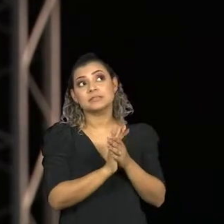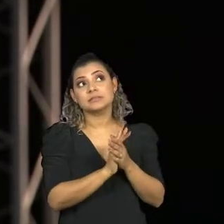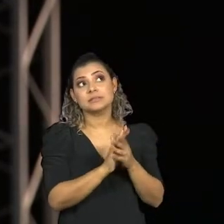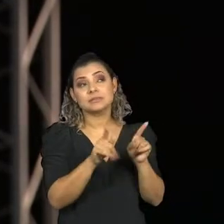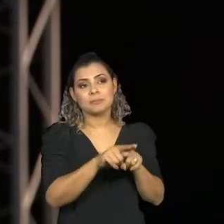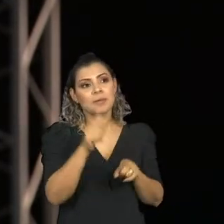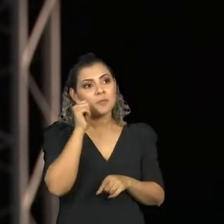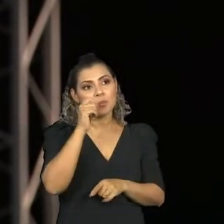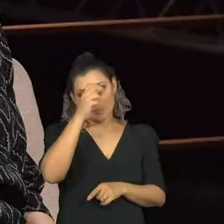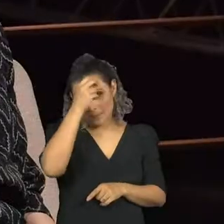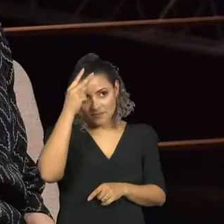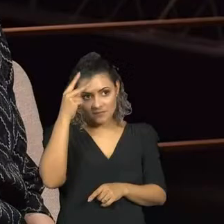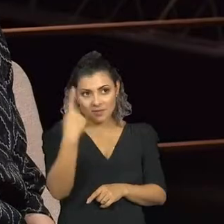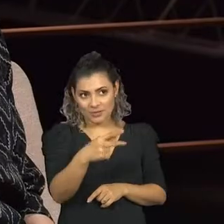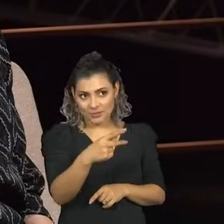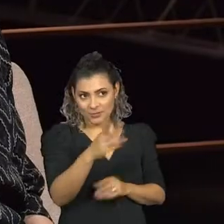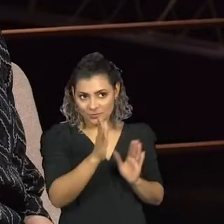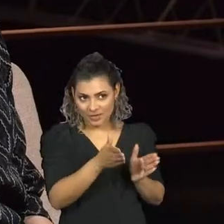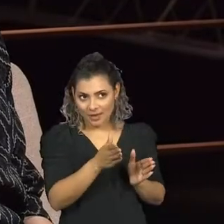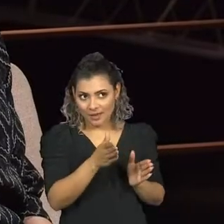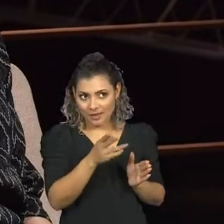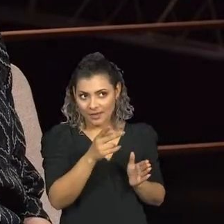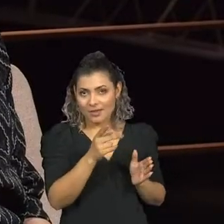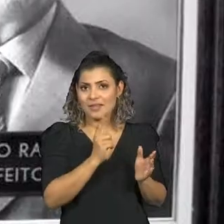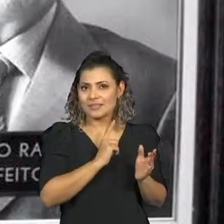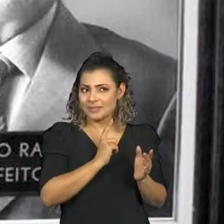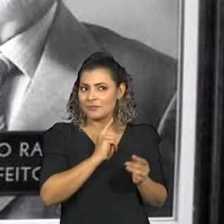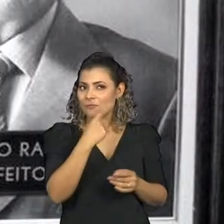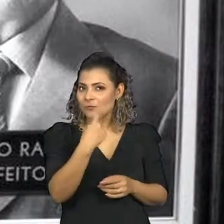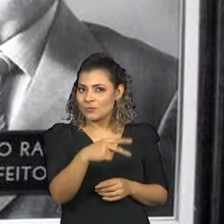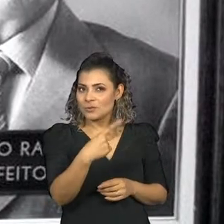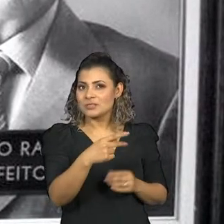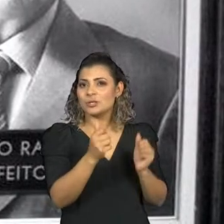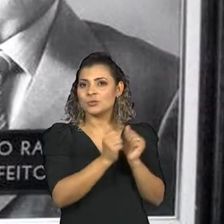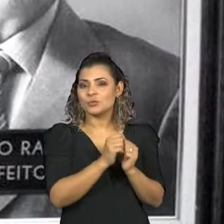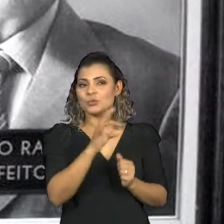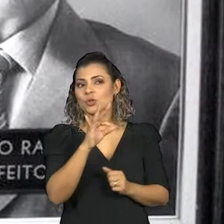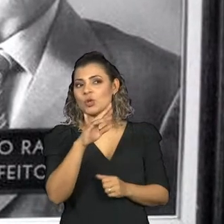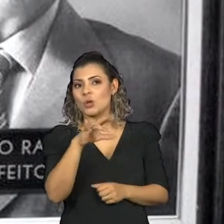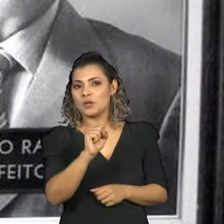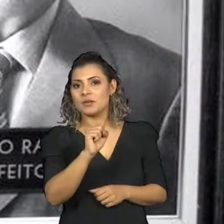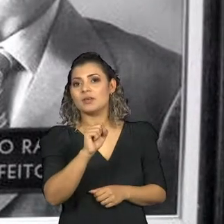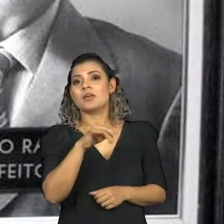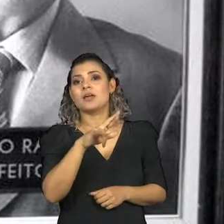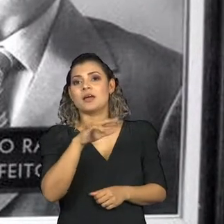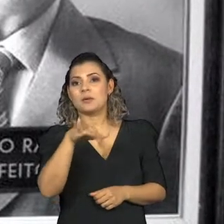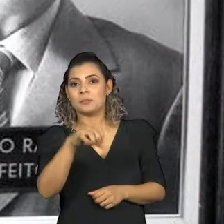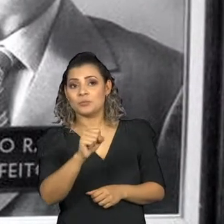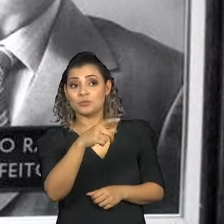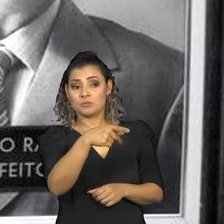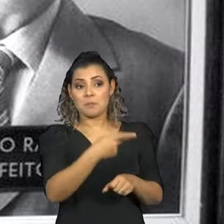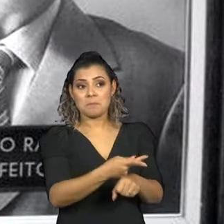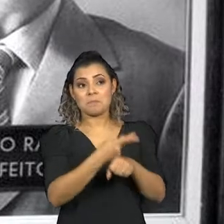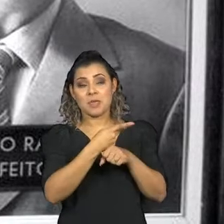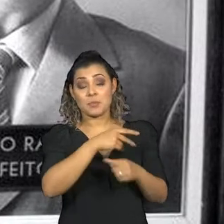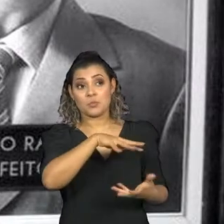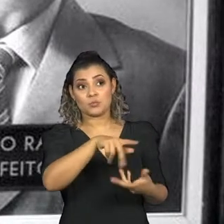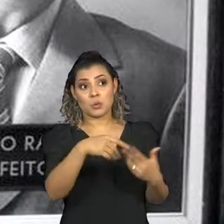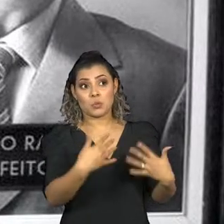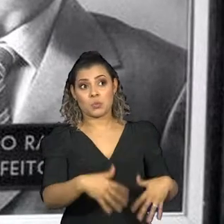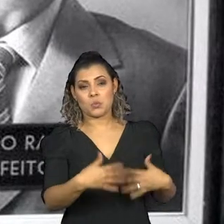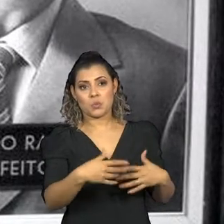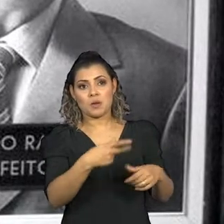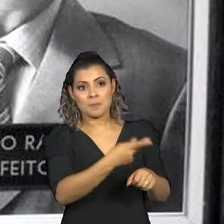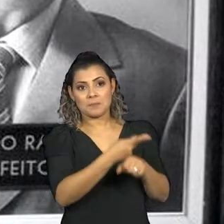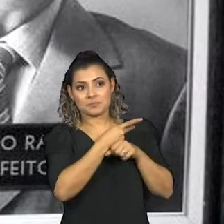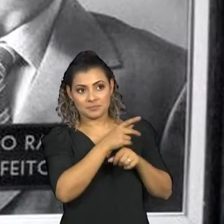do prefeito já. Olha. E você e o Tony Ramos foram indicados para o Emmy Internacional. O programa,